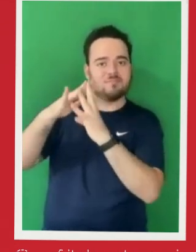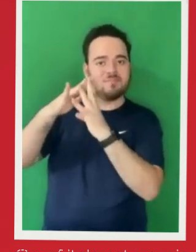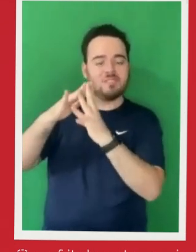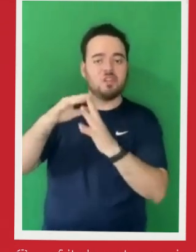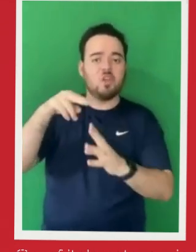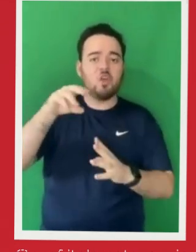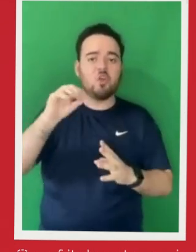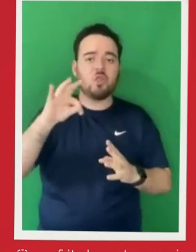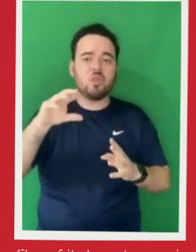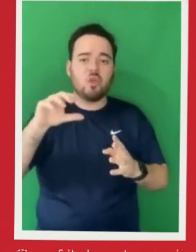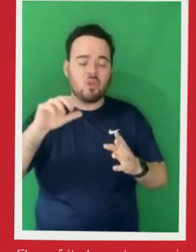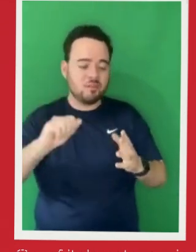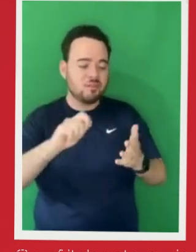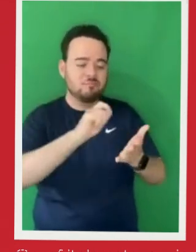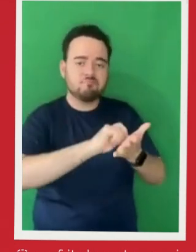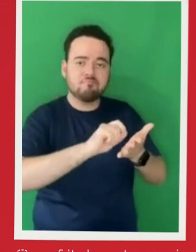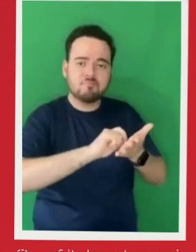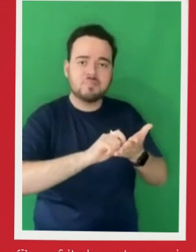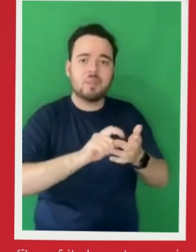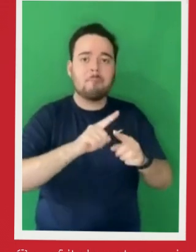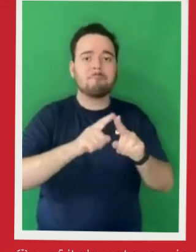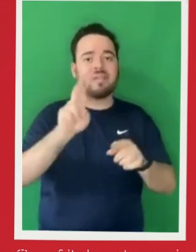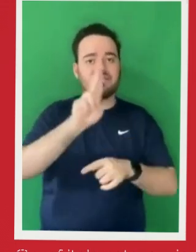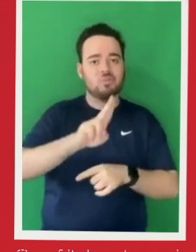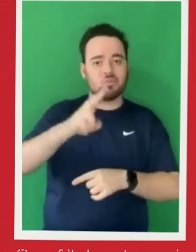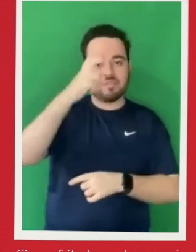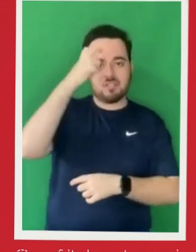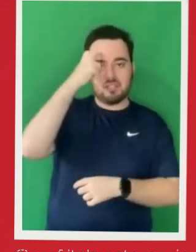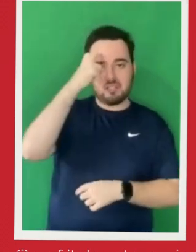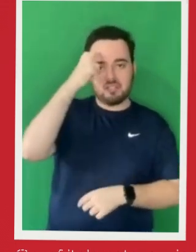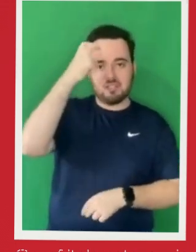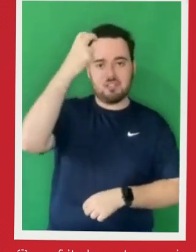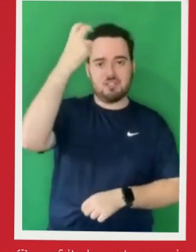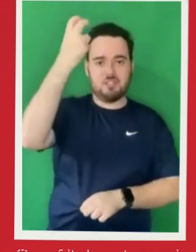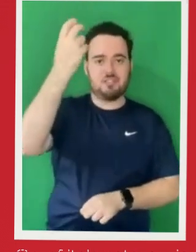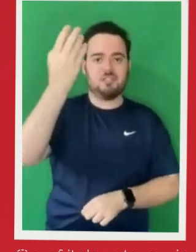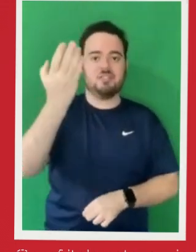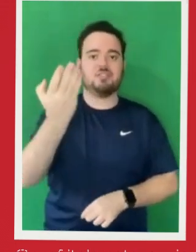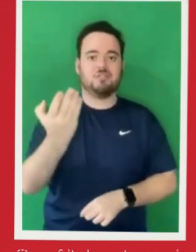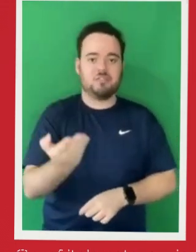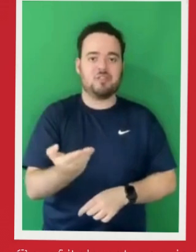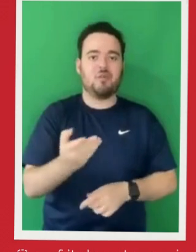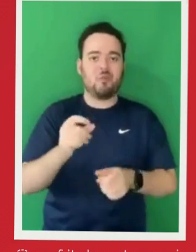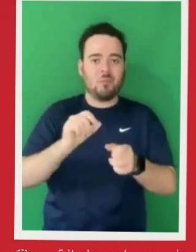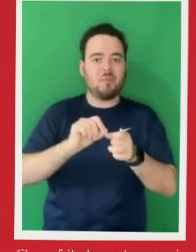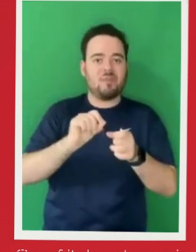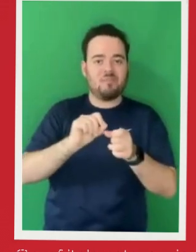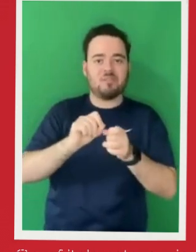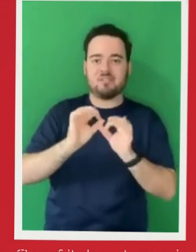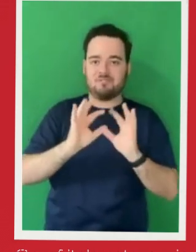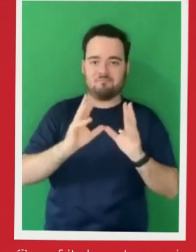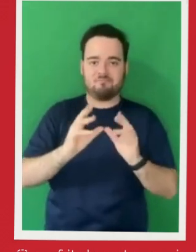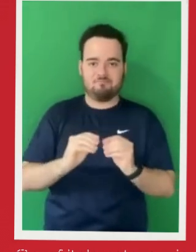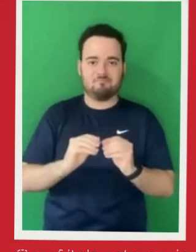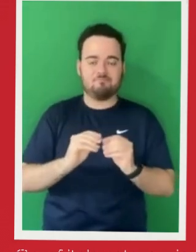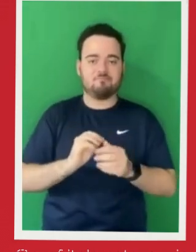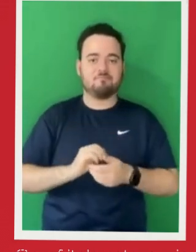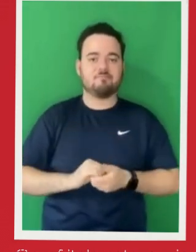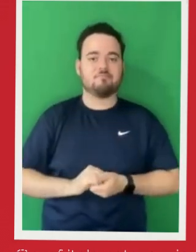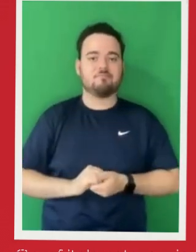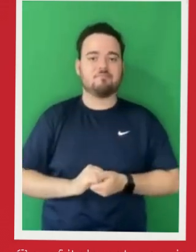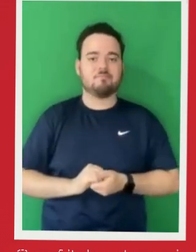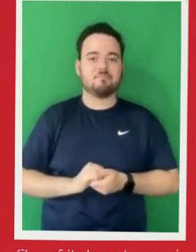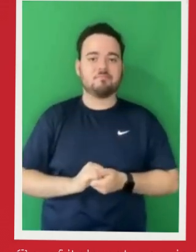que é tomando nota rapidamente de qual é a fonte, mas use as ferramentas de inteligência artificial para fazer o seu